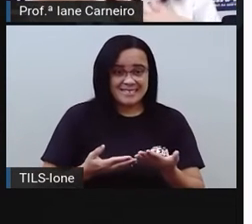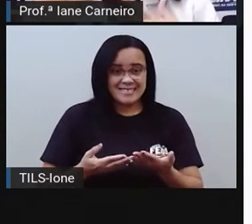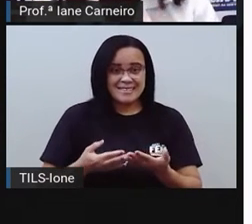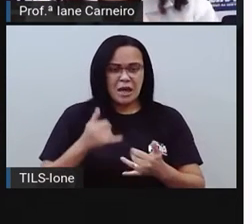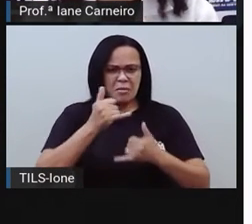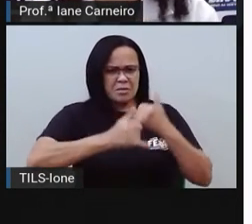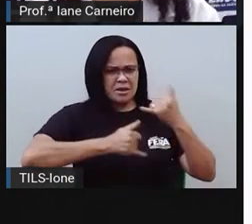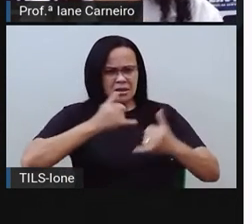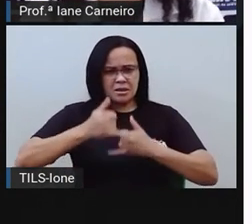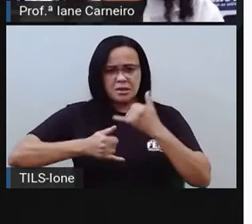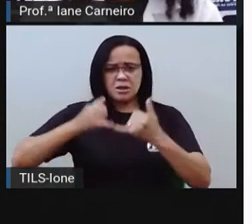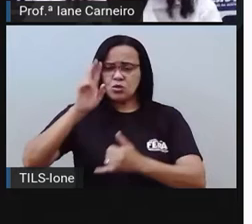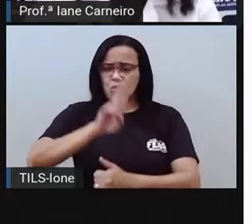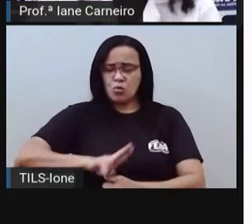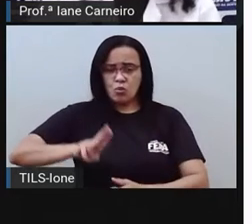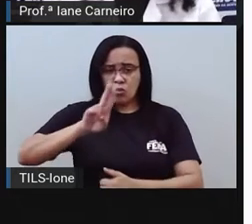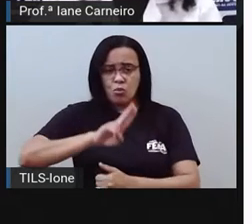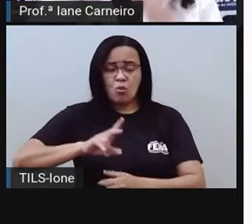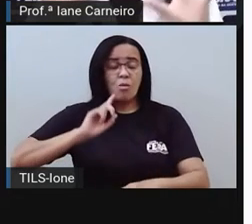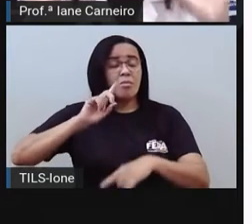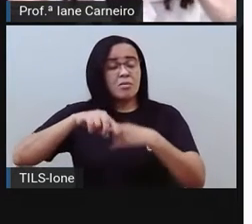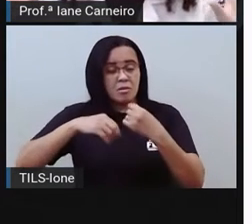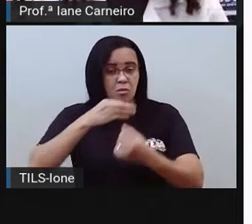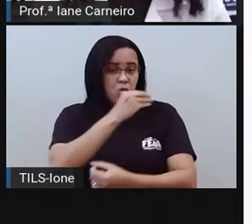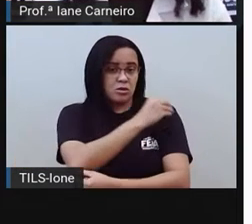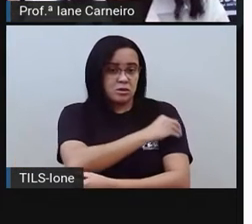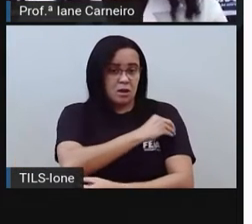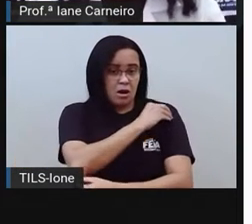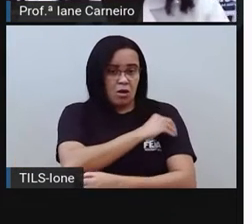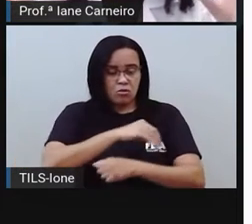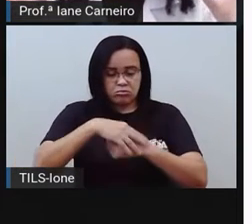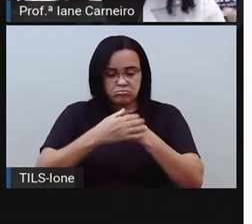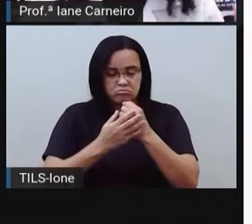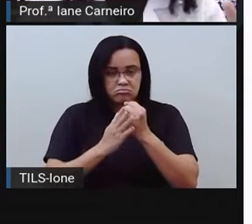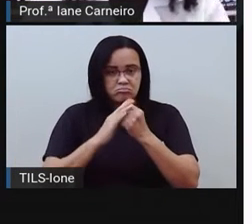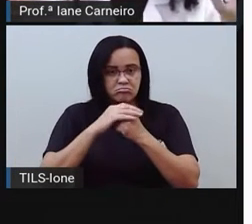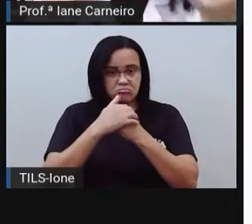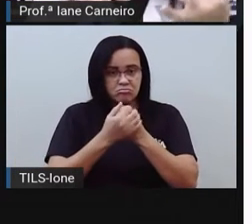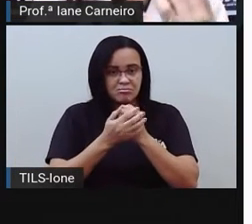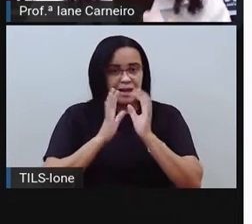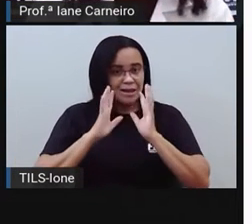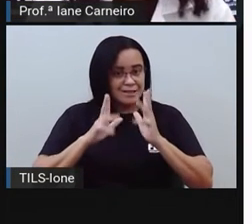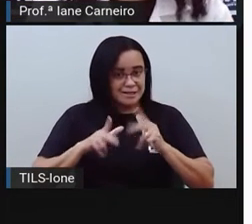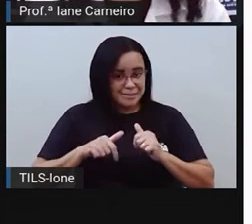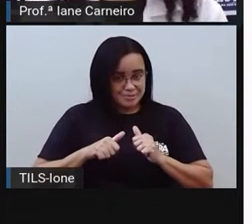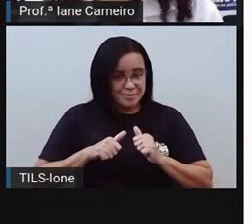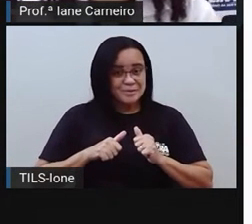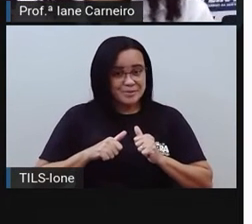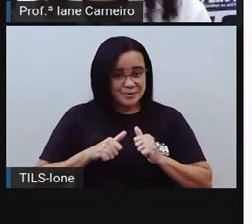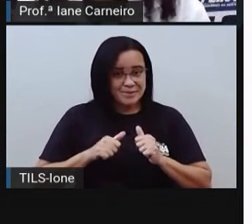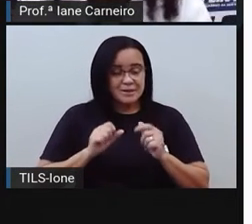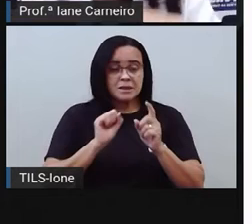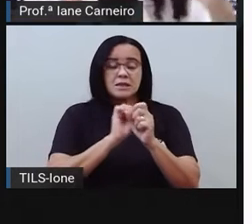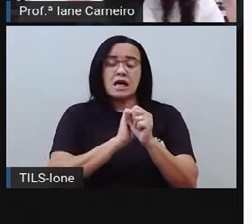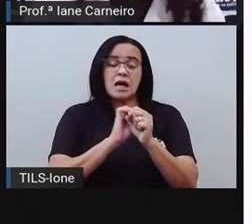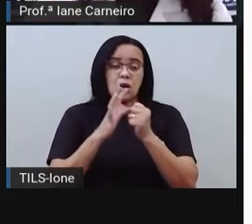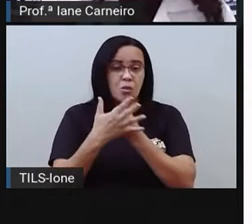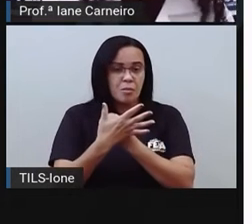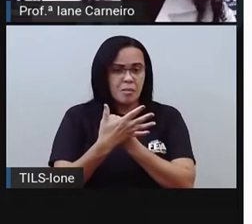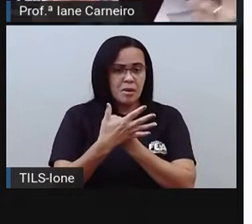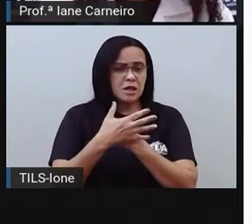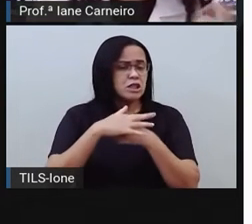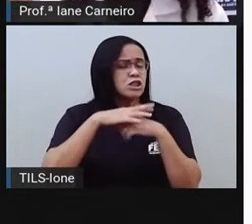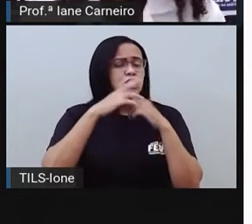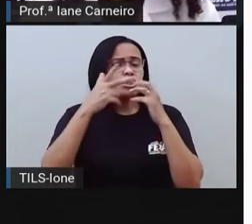gel e volta a utilizar, né? Mas com a pandemia, a gente aprendeu que a gente não pode compartilhar, né? Antes não